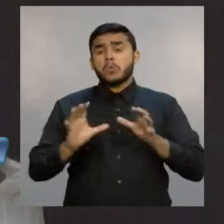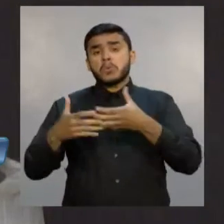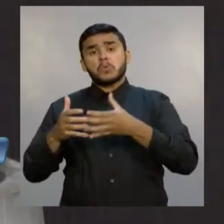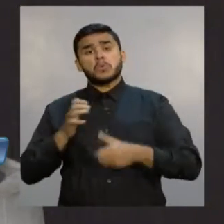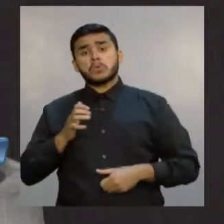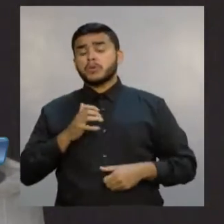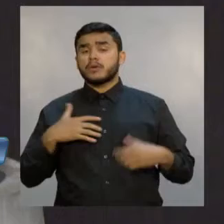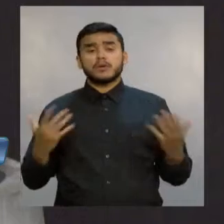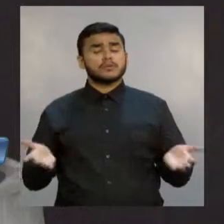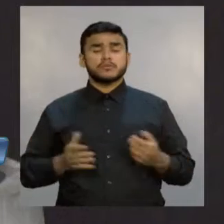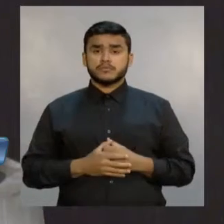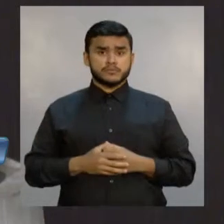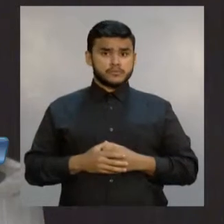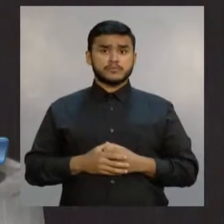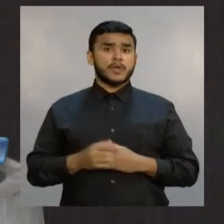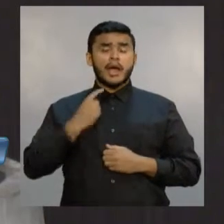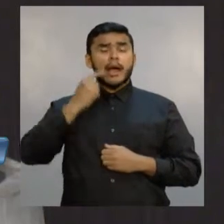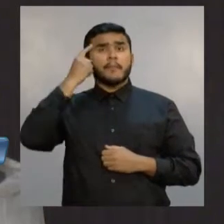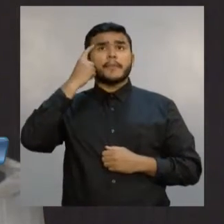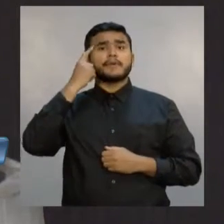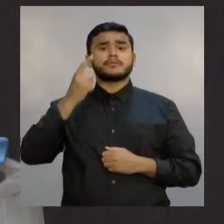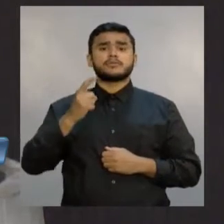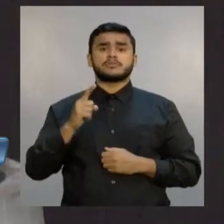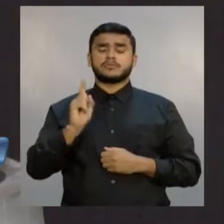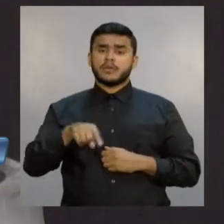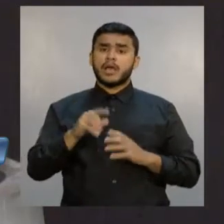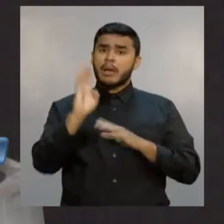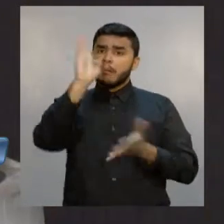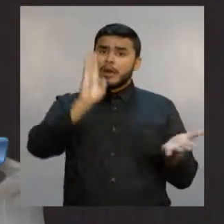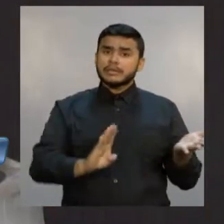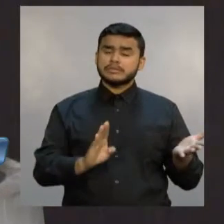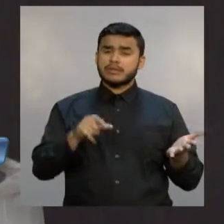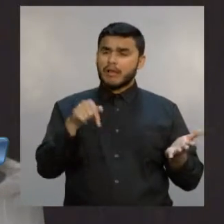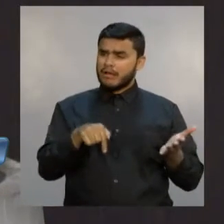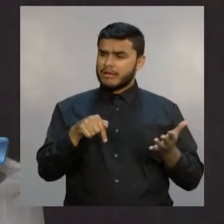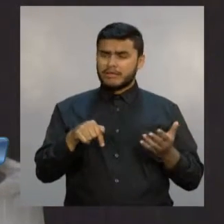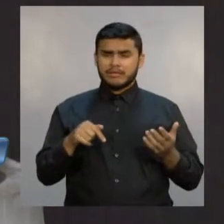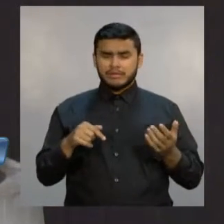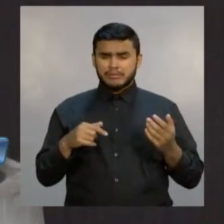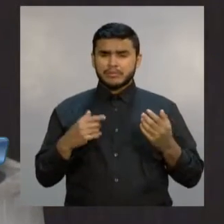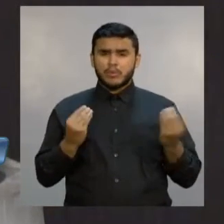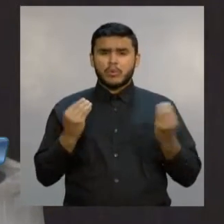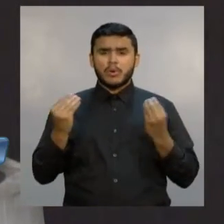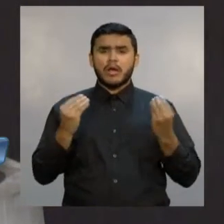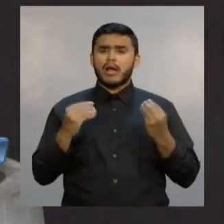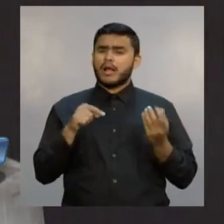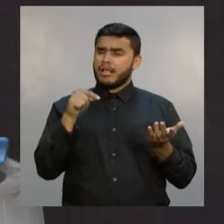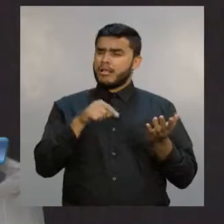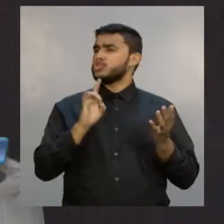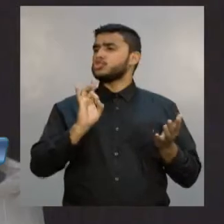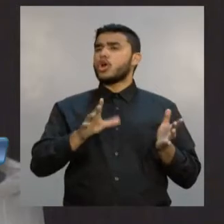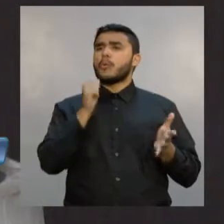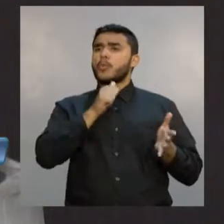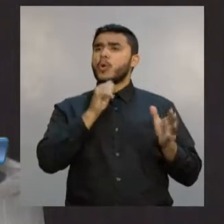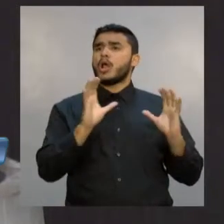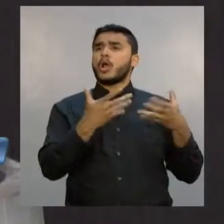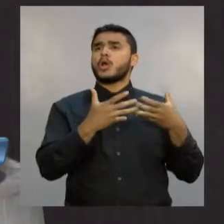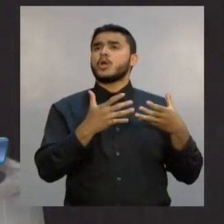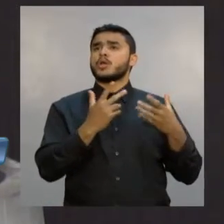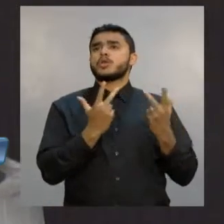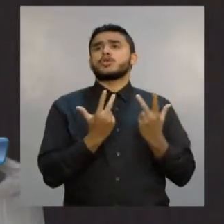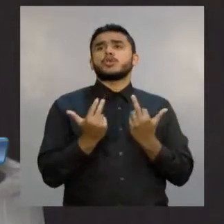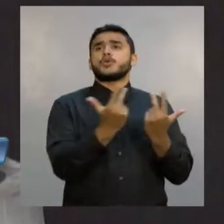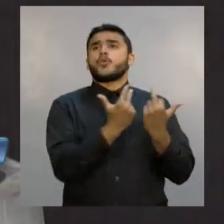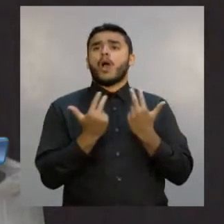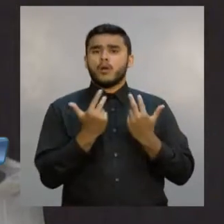podemos pensar a constituição da sociedade brasileira sem pensarmos que esta sociedade é a um